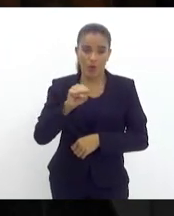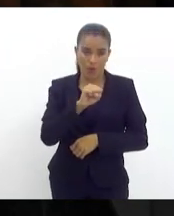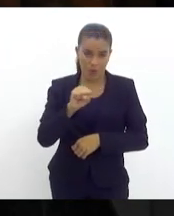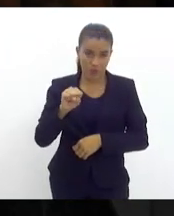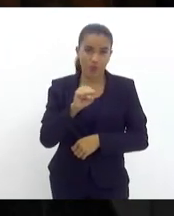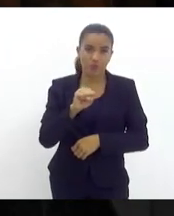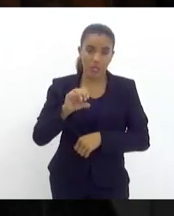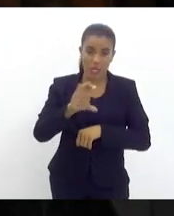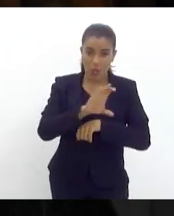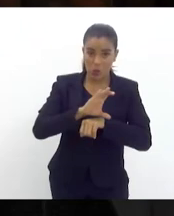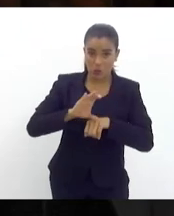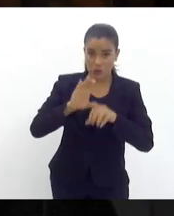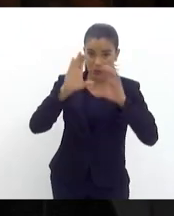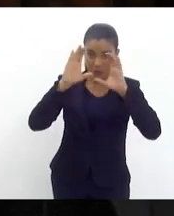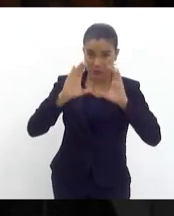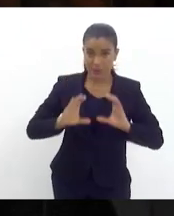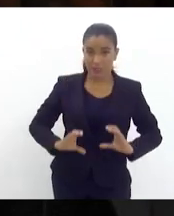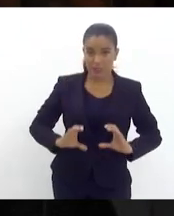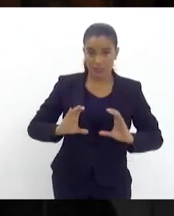Cidadã